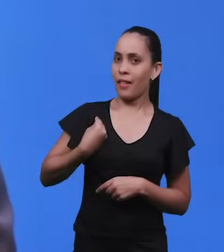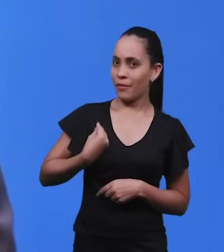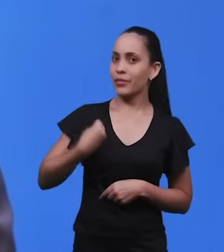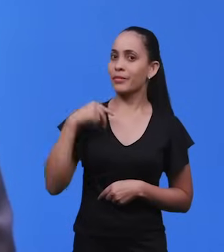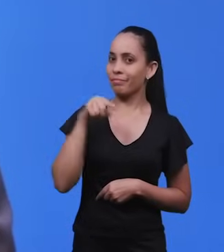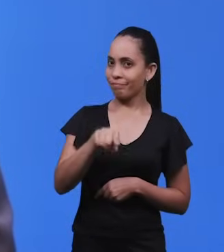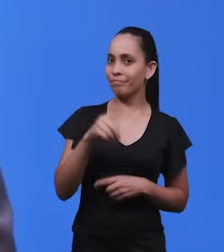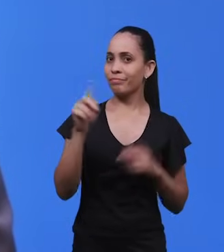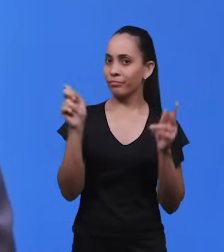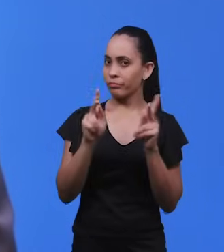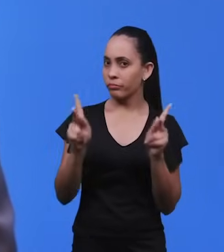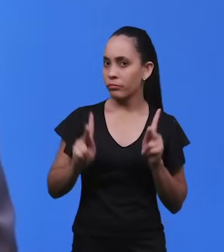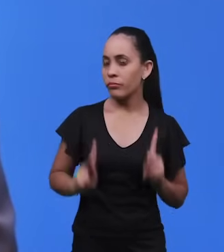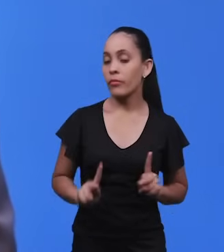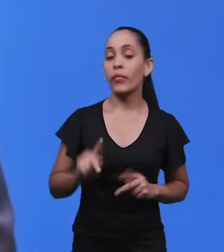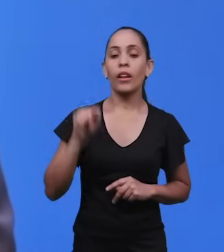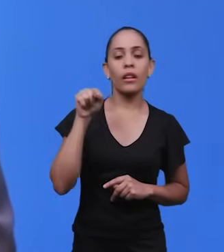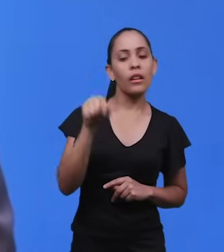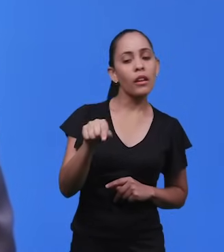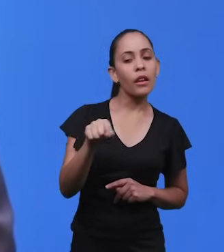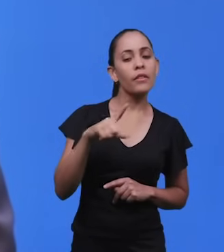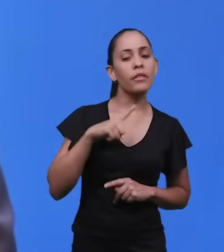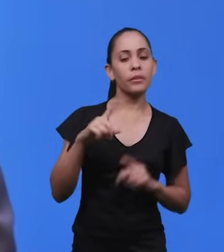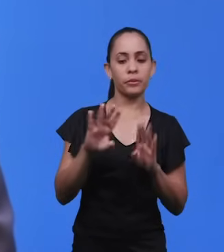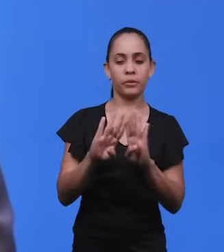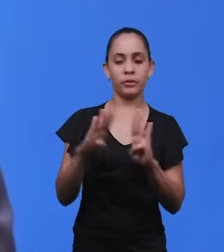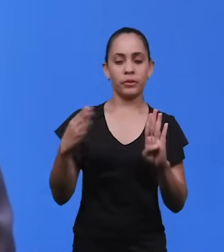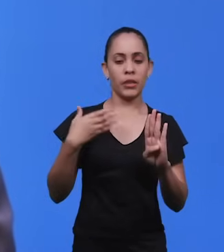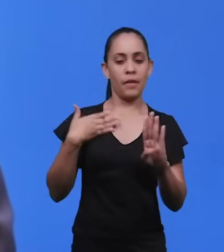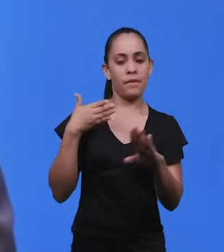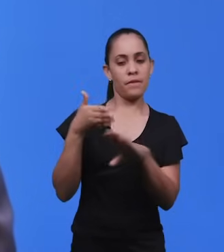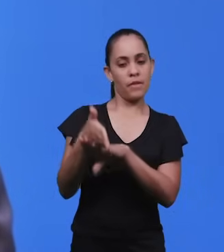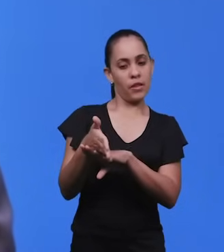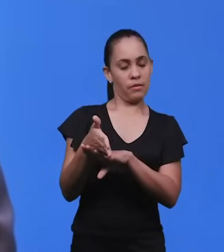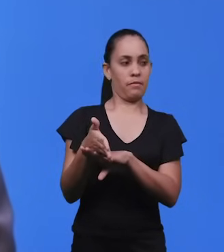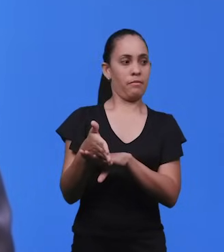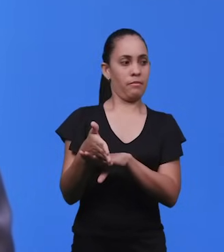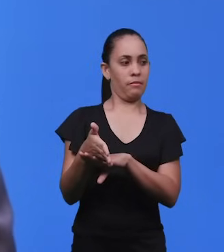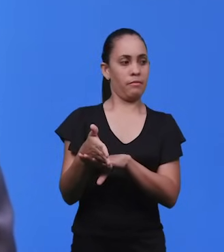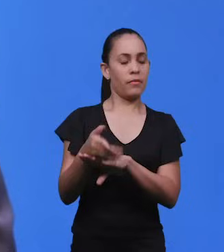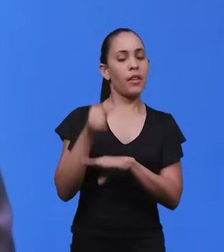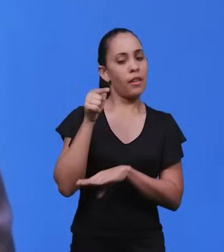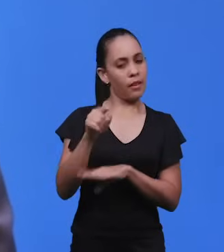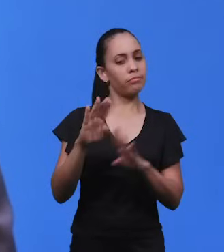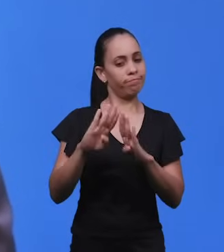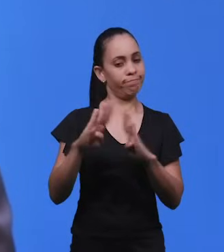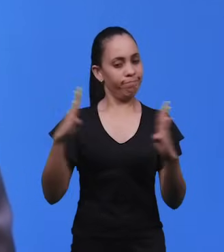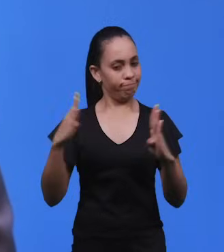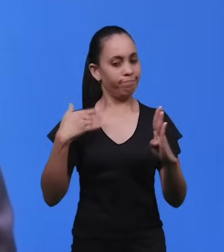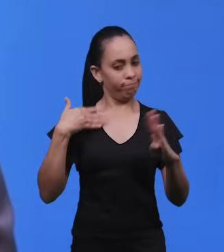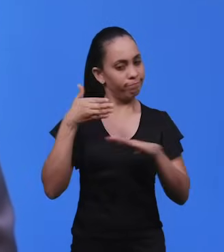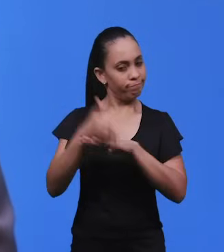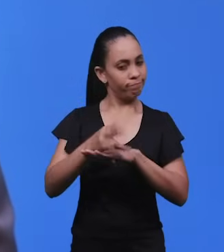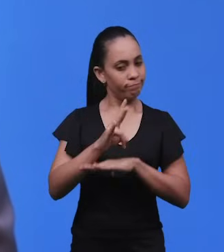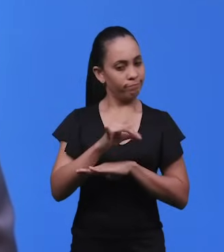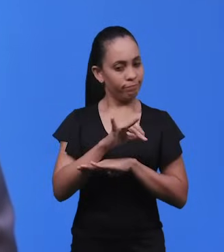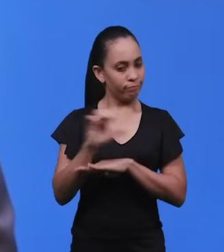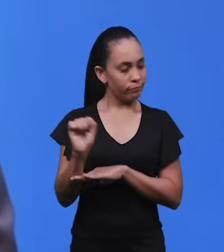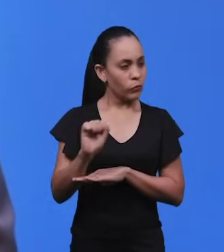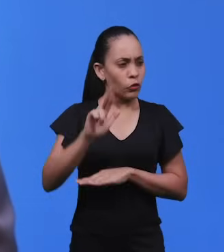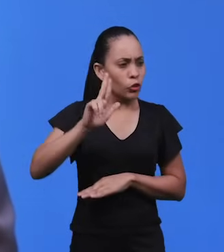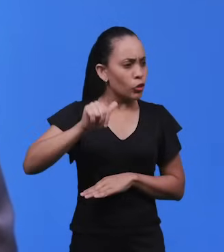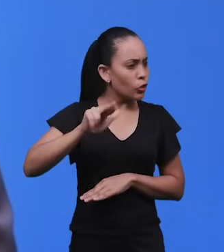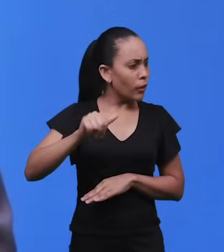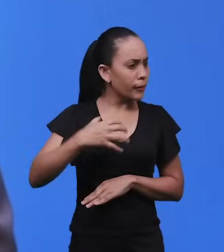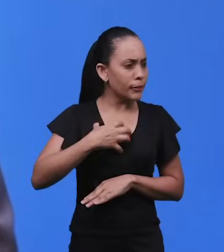você vai encontrar paz. Glória a Deus. Lá você vai encontrar uma porta que você nunca passou por ela, mas ela vai estar aberta para você. Aleluia.